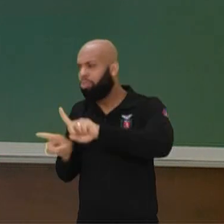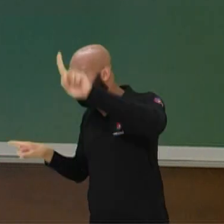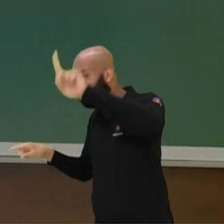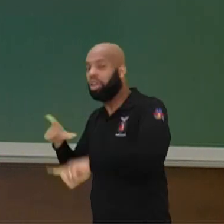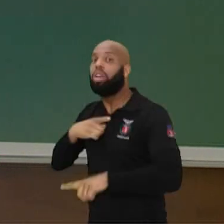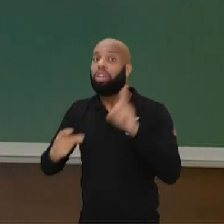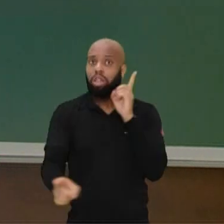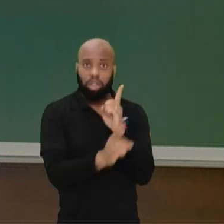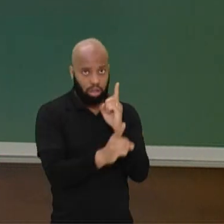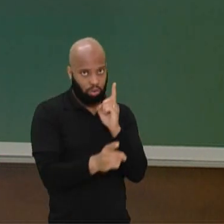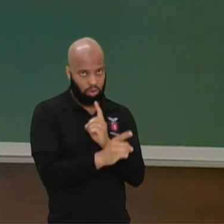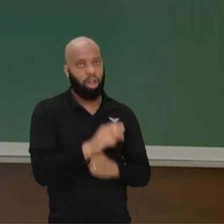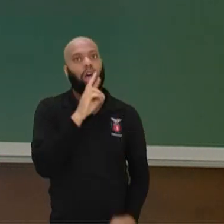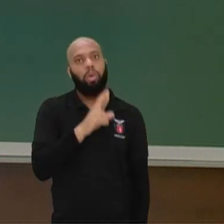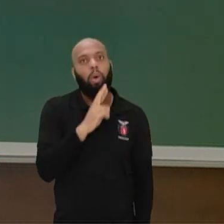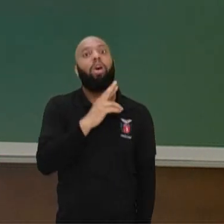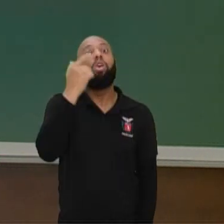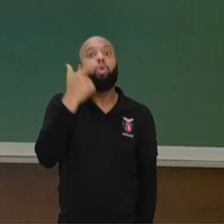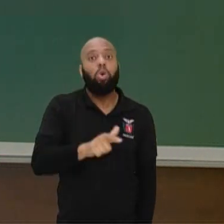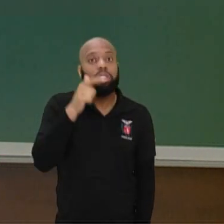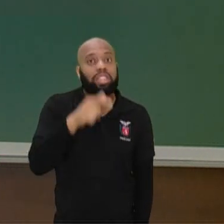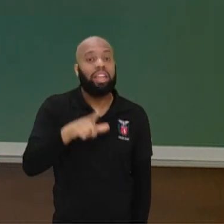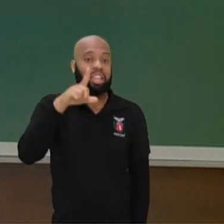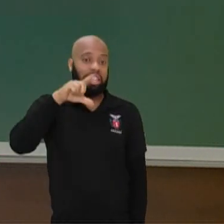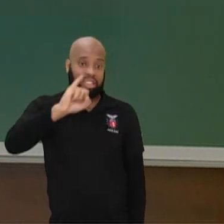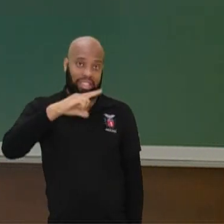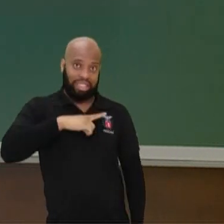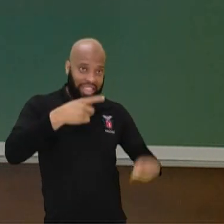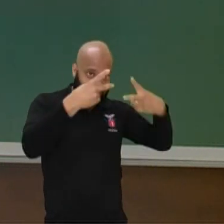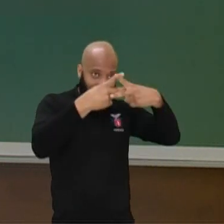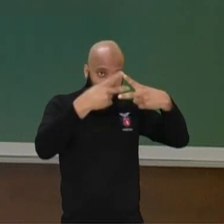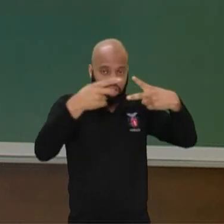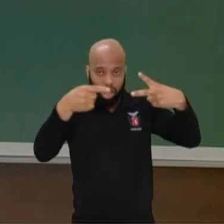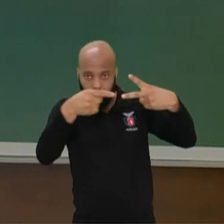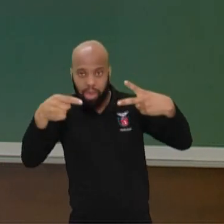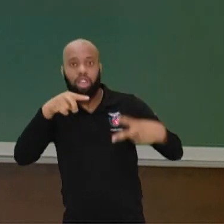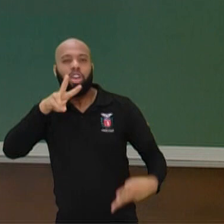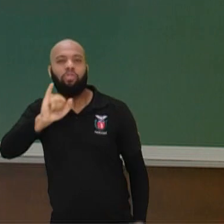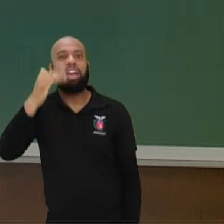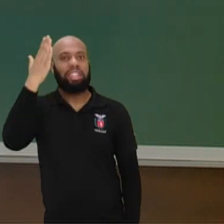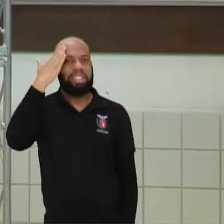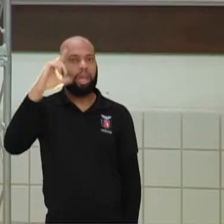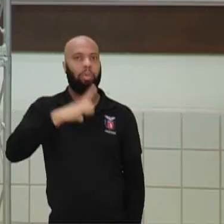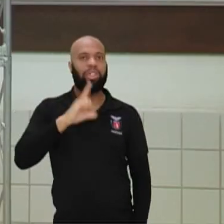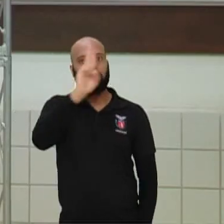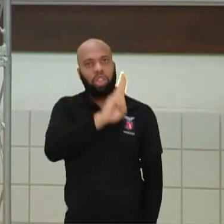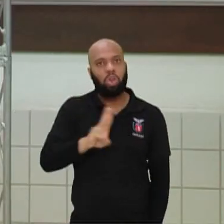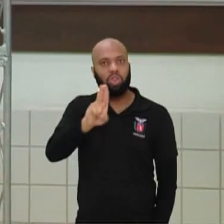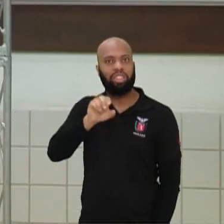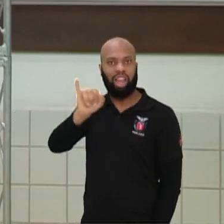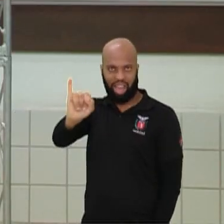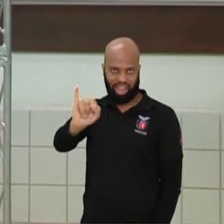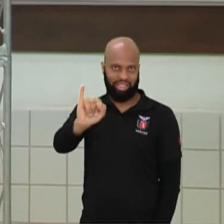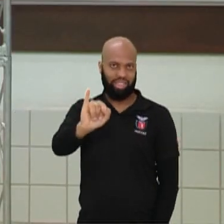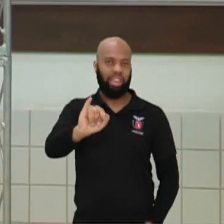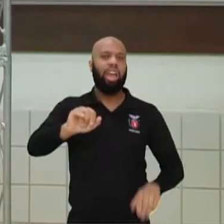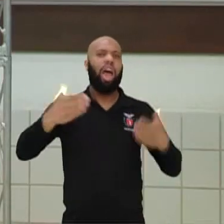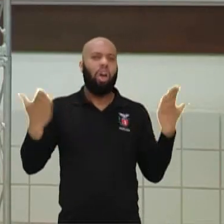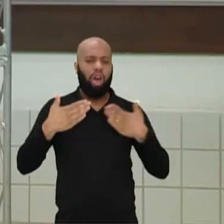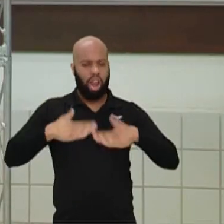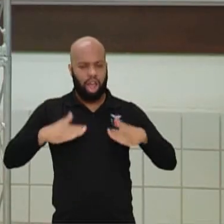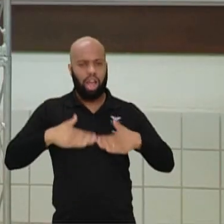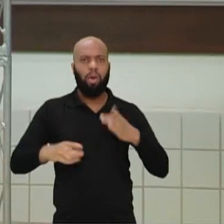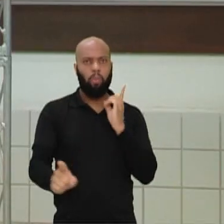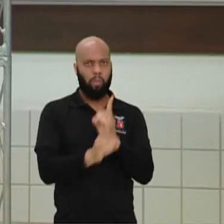Primeiro o cálculo do valor de delta, depois substitui na equação de Bhaskara. Então, façam com bastante tranquilidade